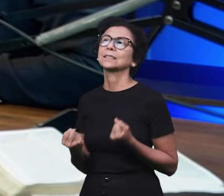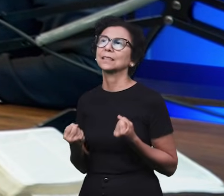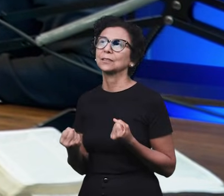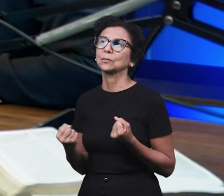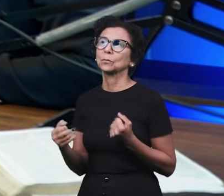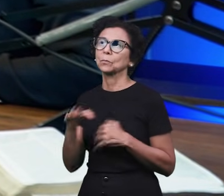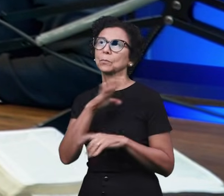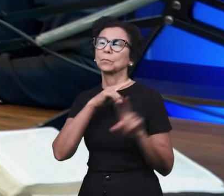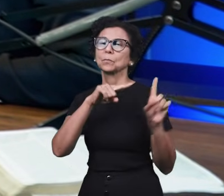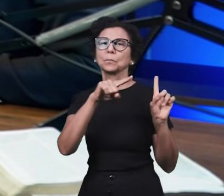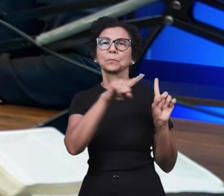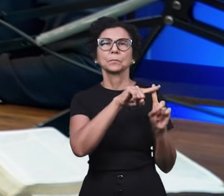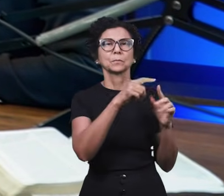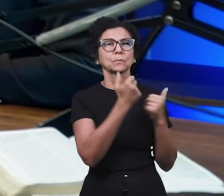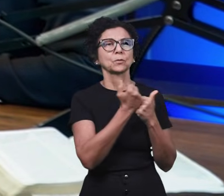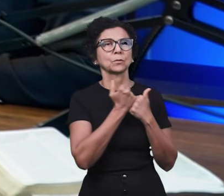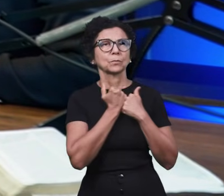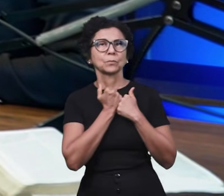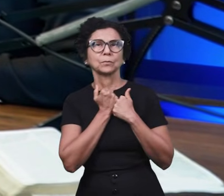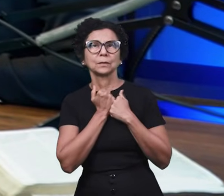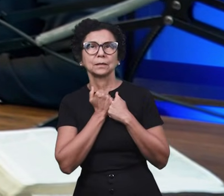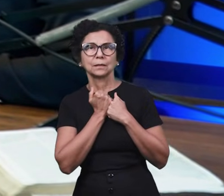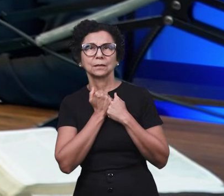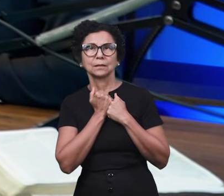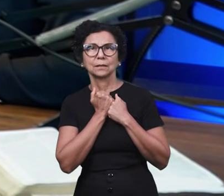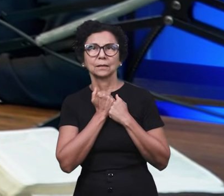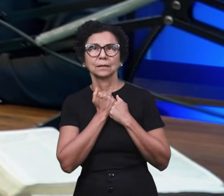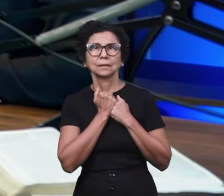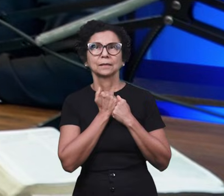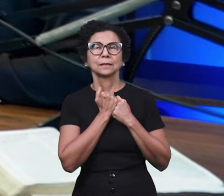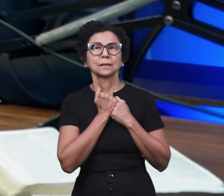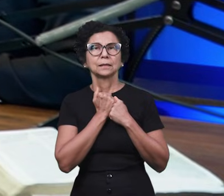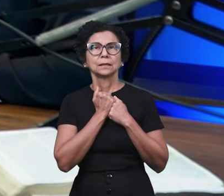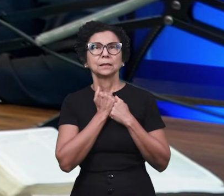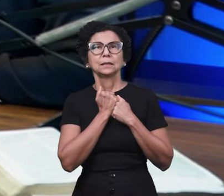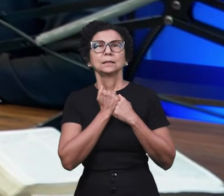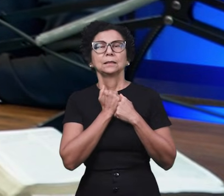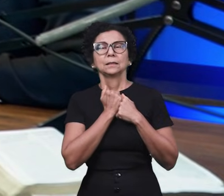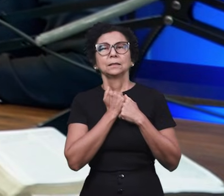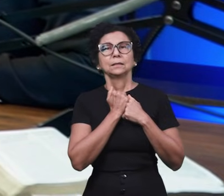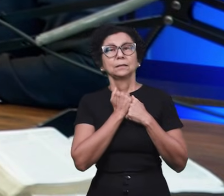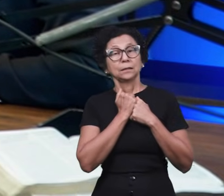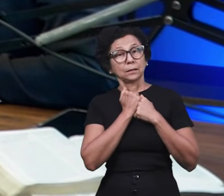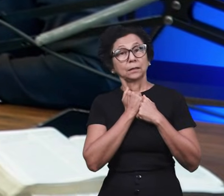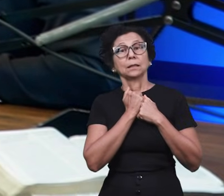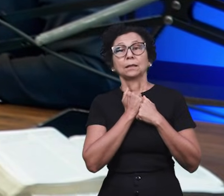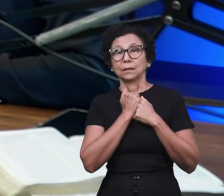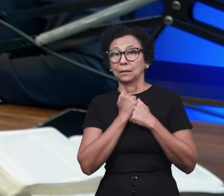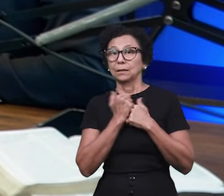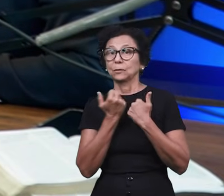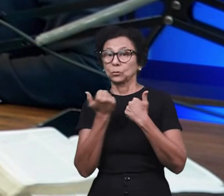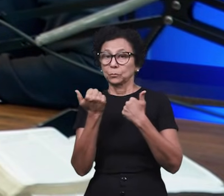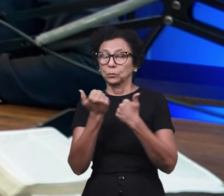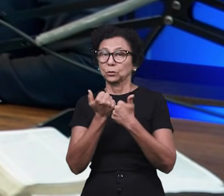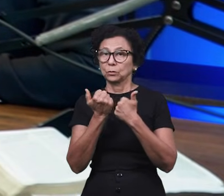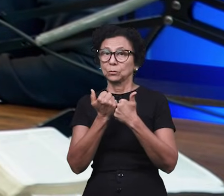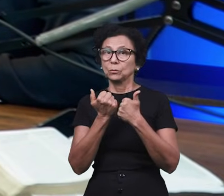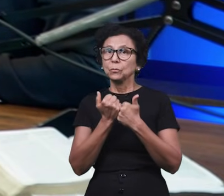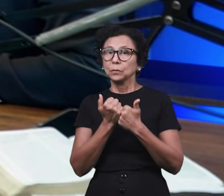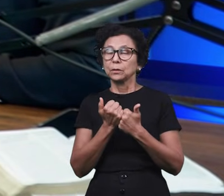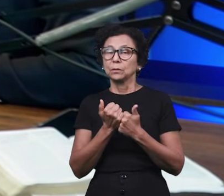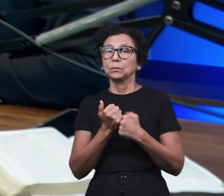por nós, né? Amém. E nos deu a vida que Ele tinha, e tomou o nosso lugar. Ele se fez